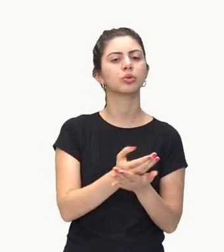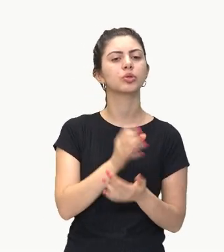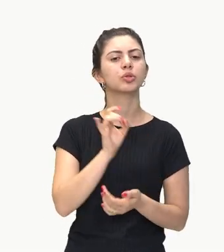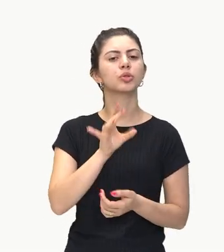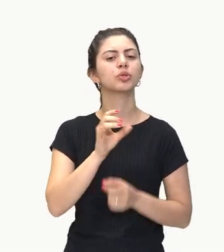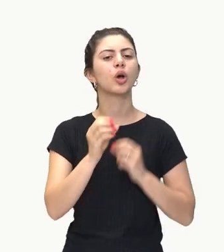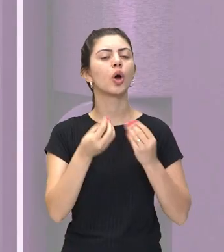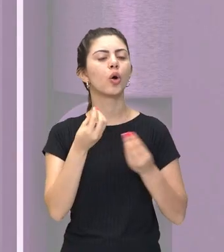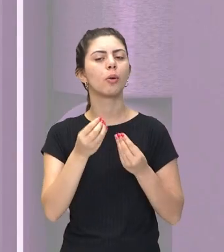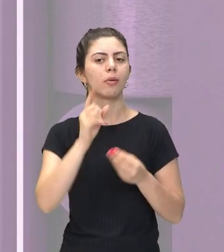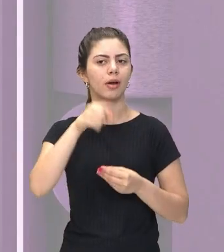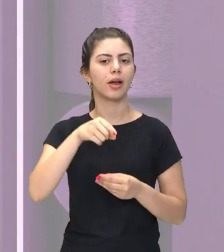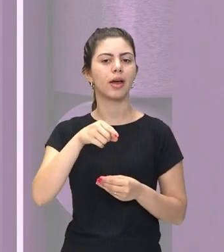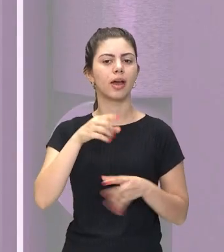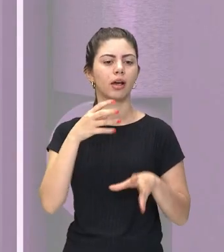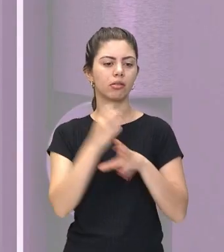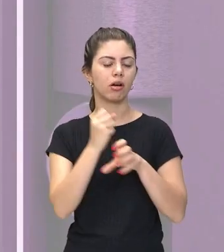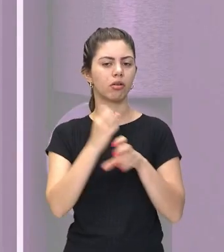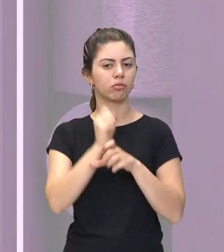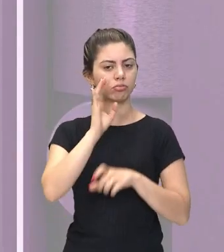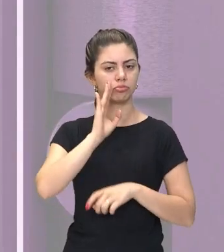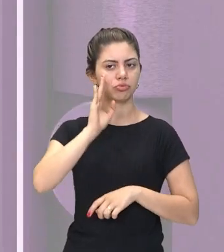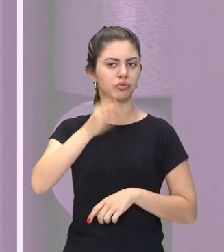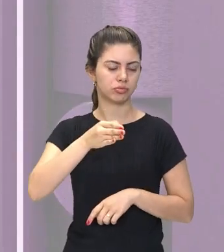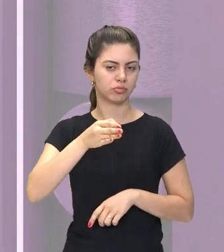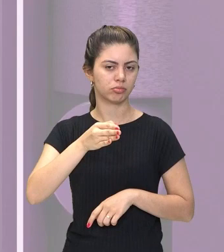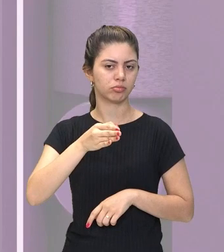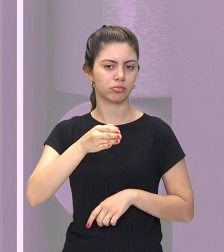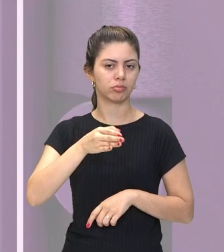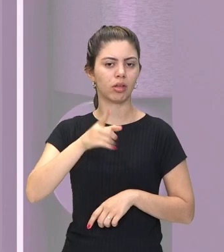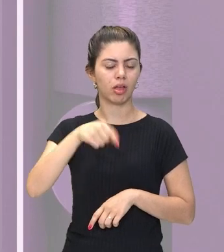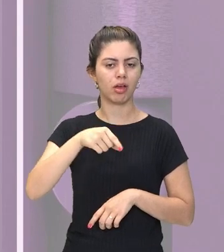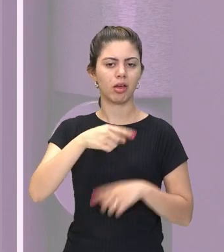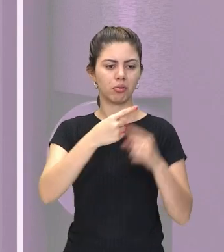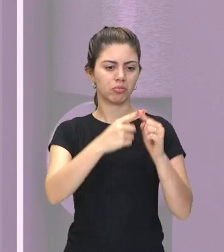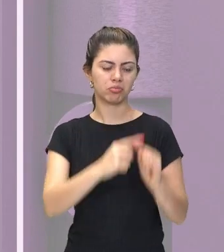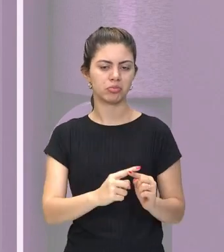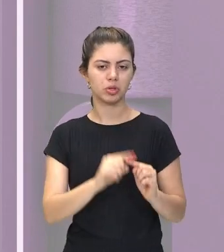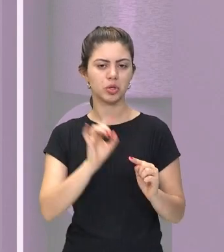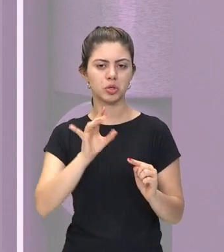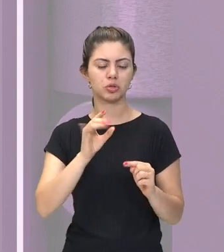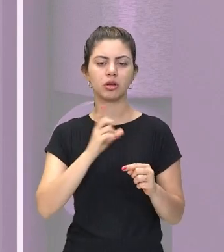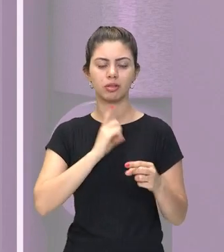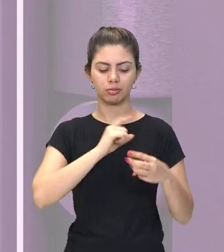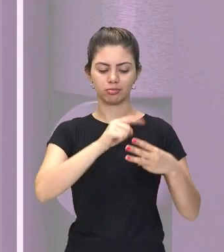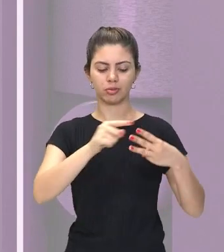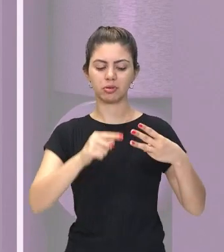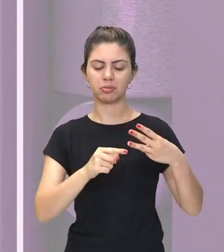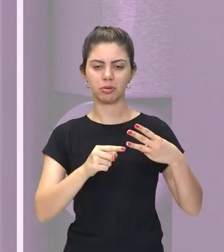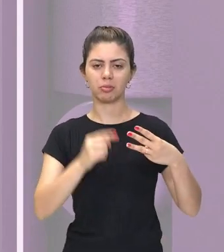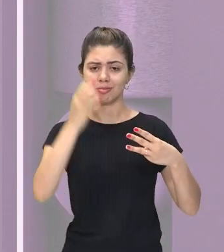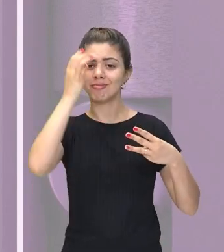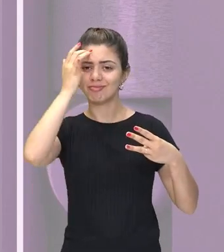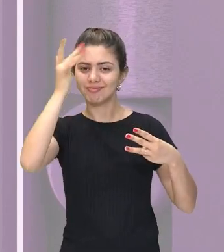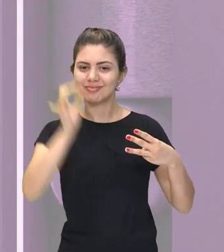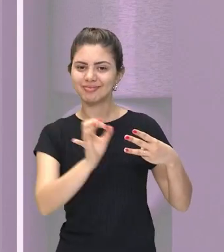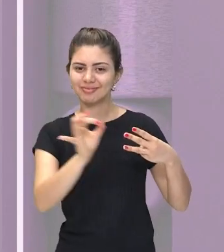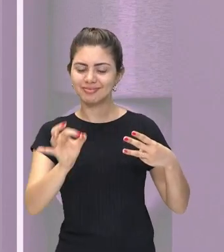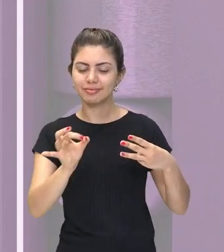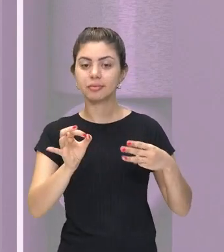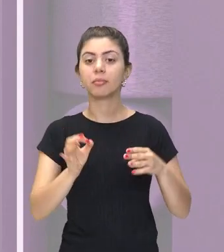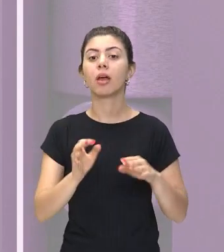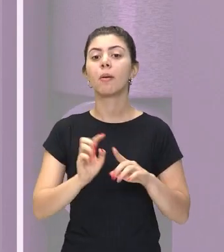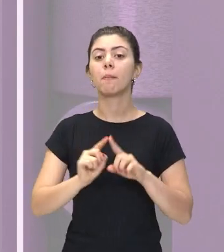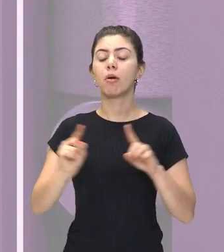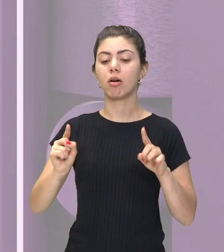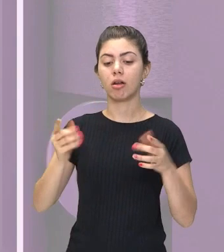contas diretas, né? A gente viu que o cálculo direto da multiplicação, basta a gente seguir a etapa, tá tudo certo. Mas agora a gente